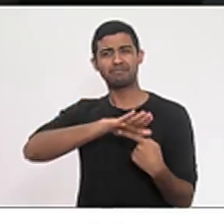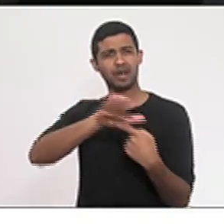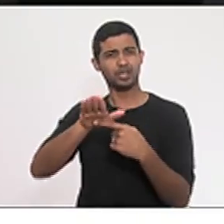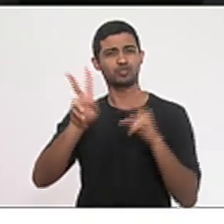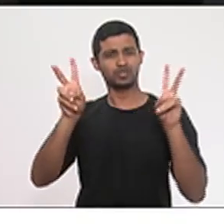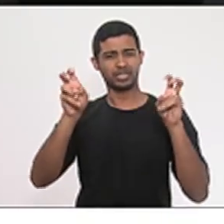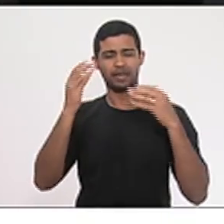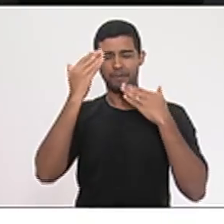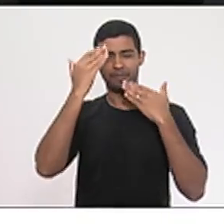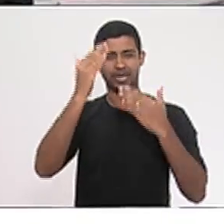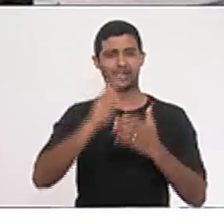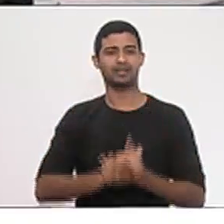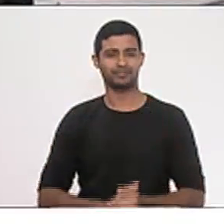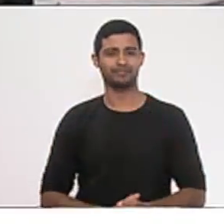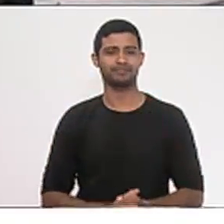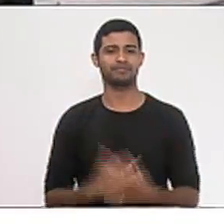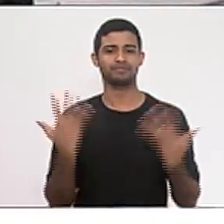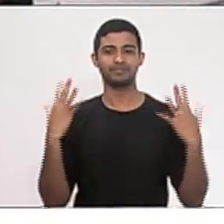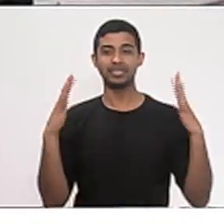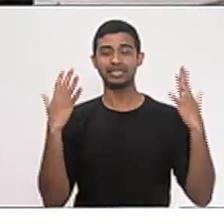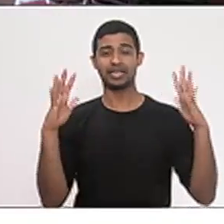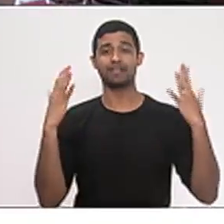assunto. Muito obrigada.